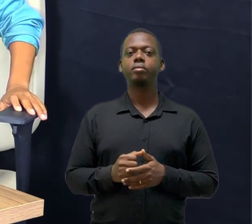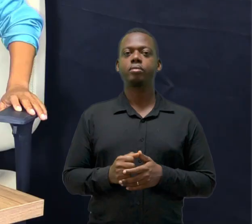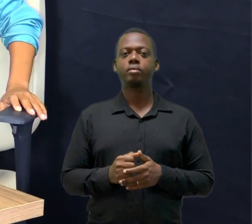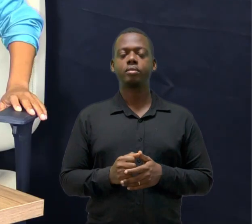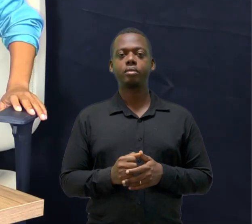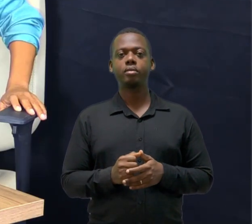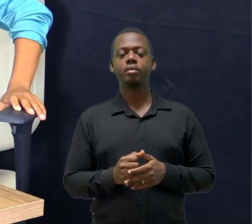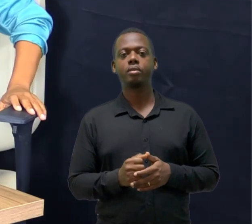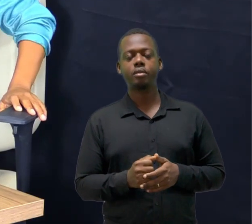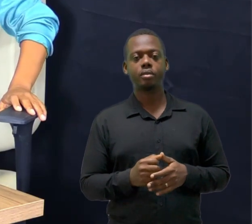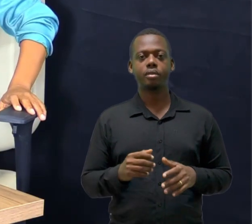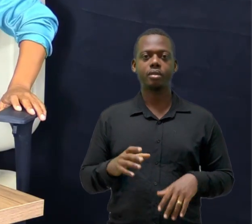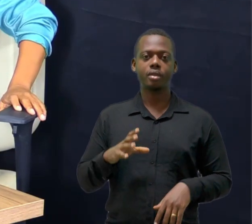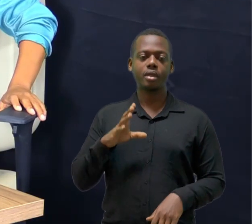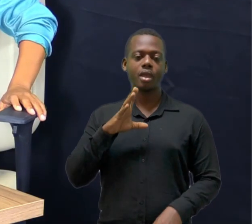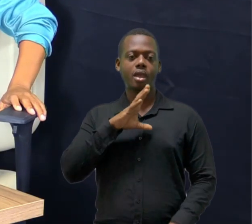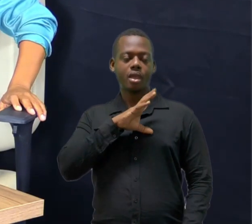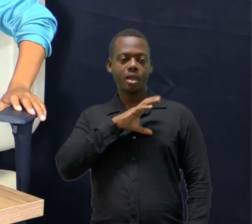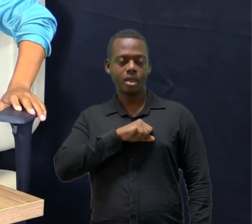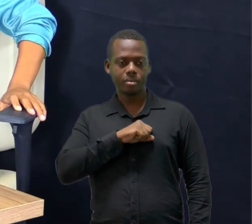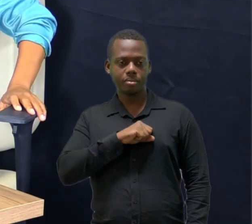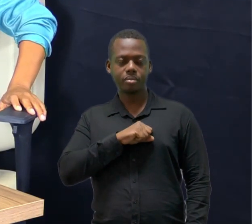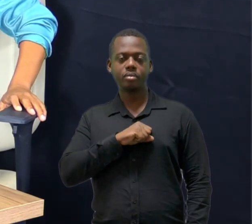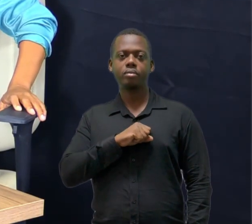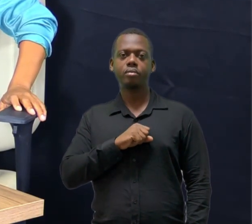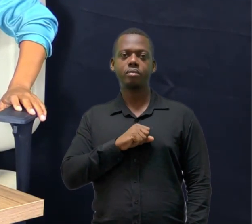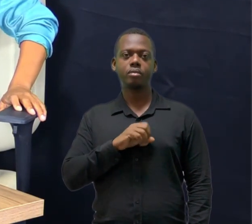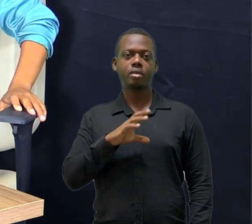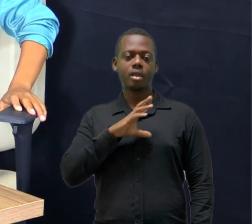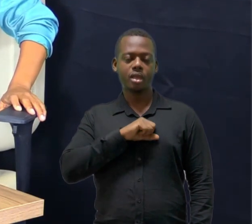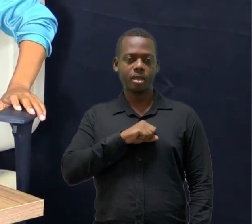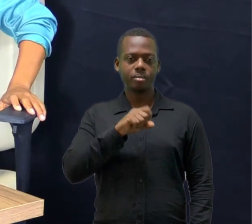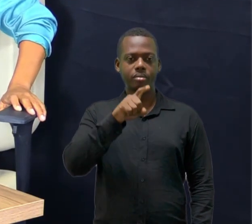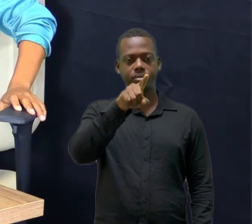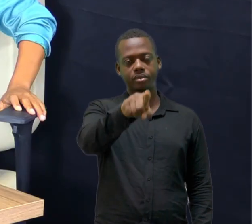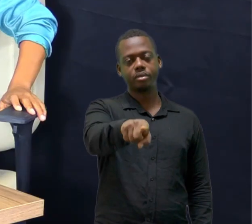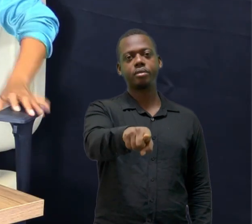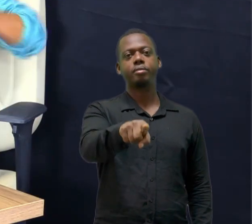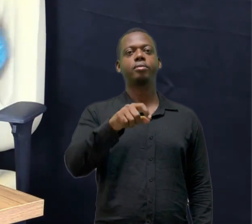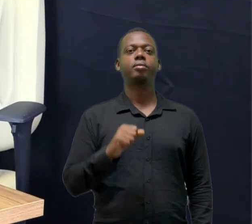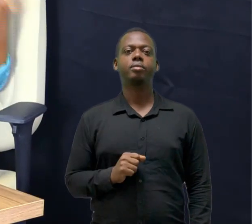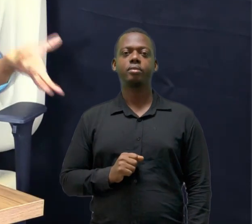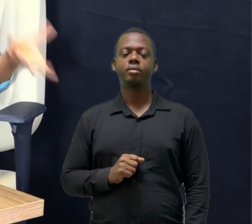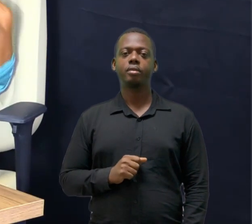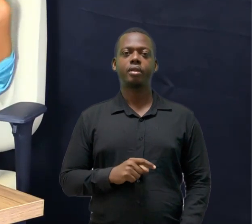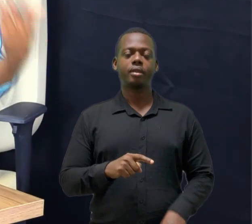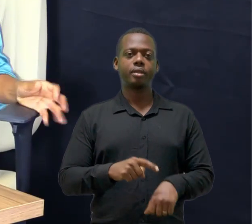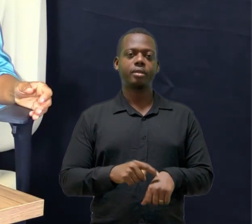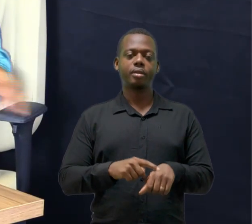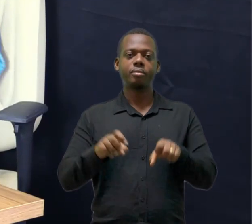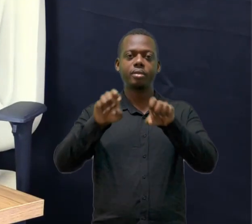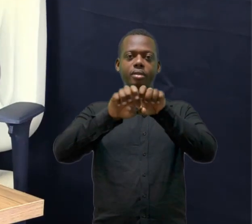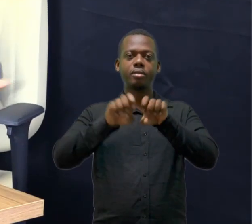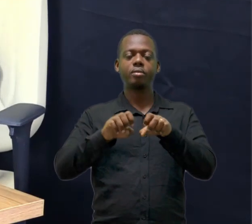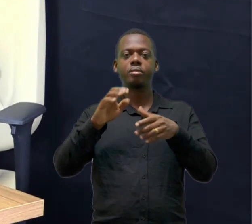amo. Perdão. Ah, perdão. Então, nós temos amor, e aqui é você, que é o eu te amo. Né? Uhum. Não deu tempo de falar da estrutura da língua de